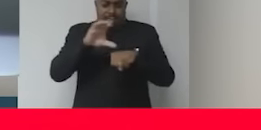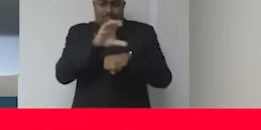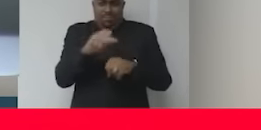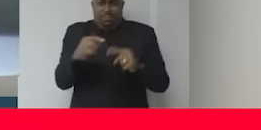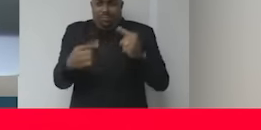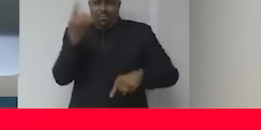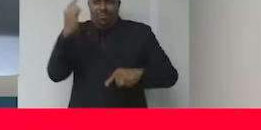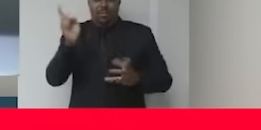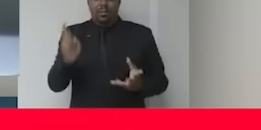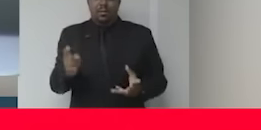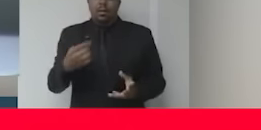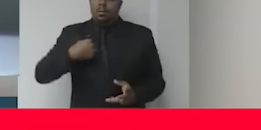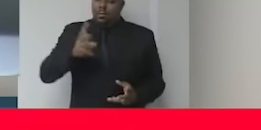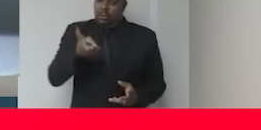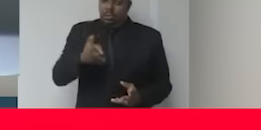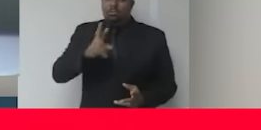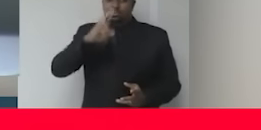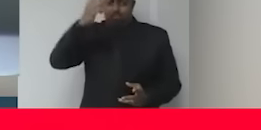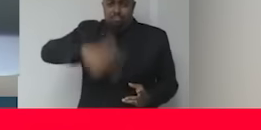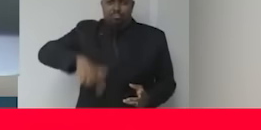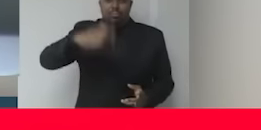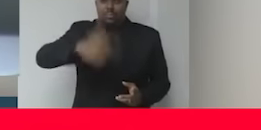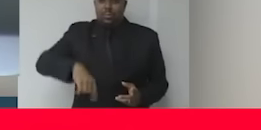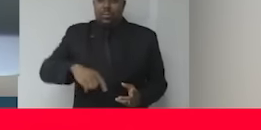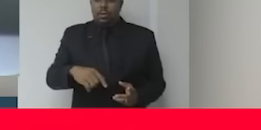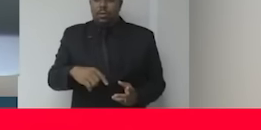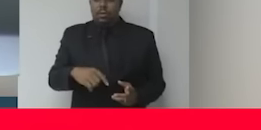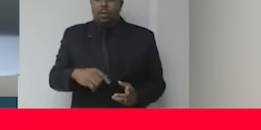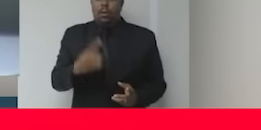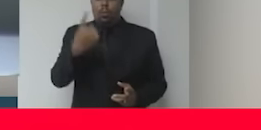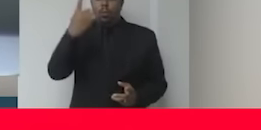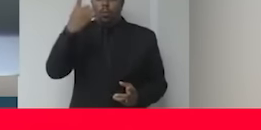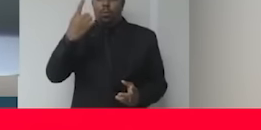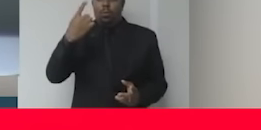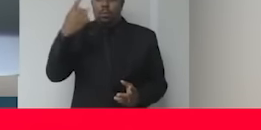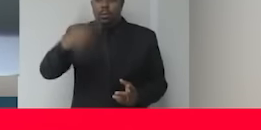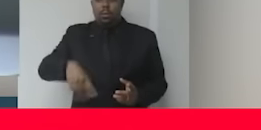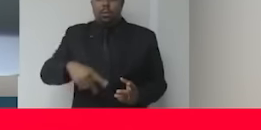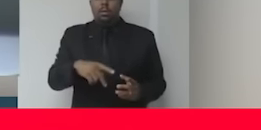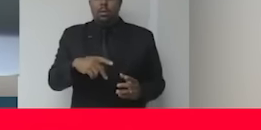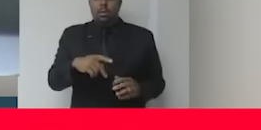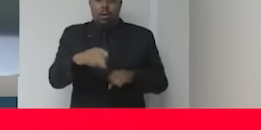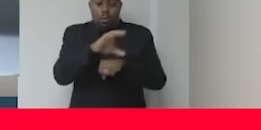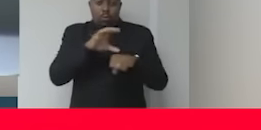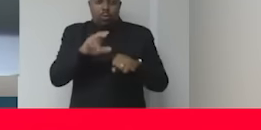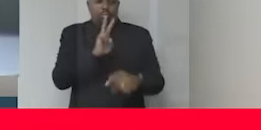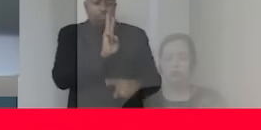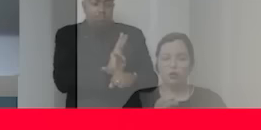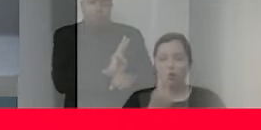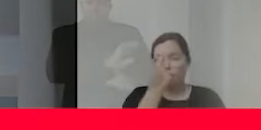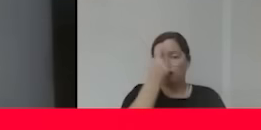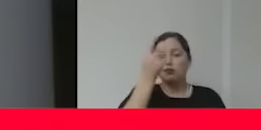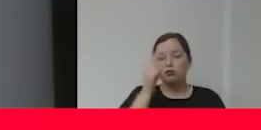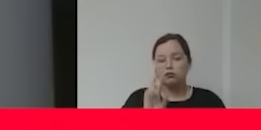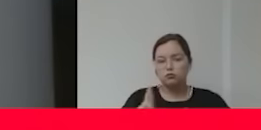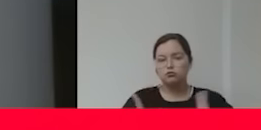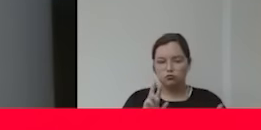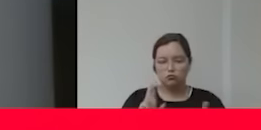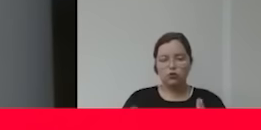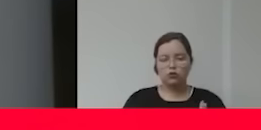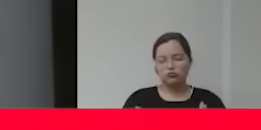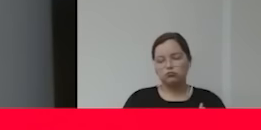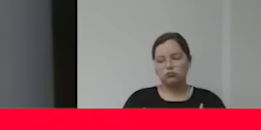aqui, a única do mundo que contém o princípio da proteção integral e prioridade absoluta da criança. Por isso existe a lei,